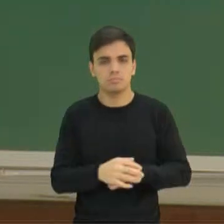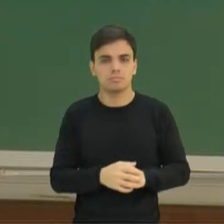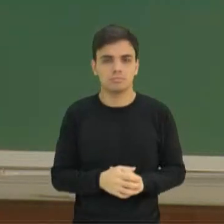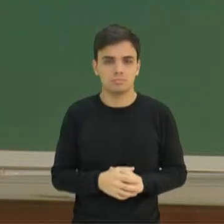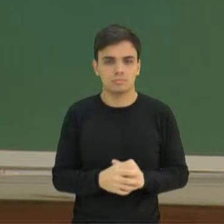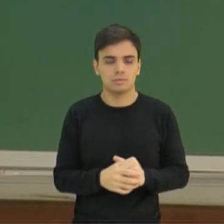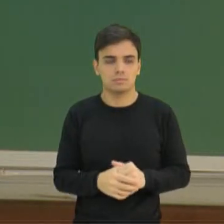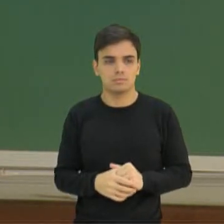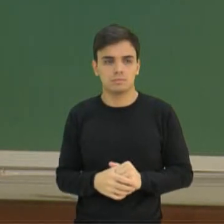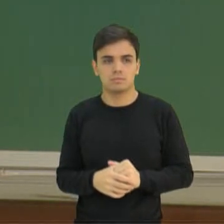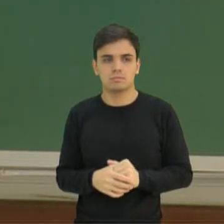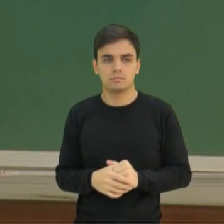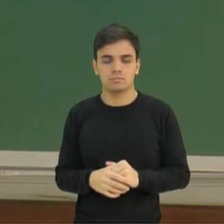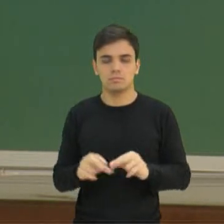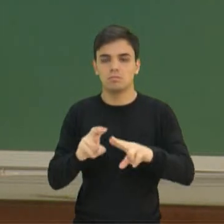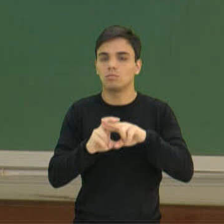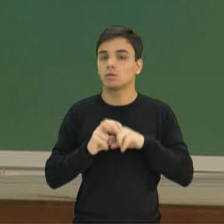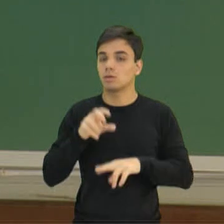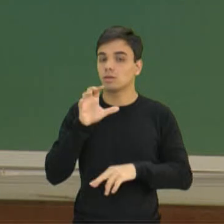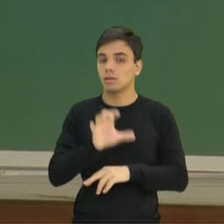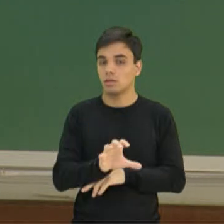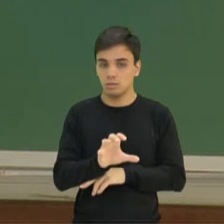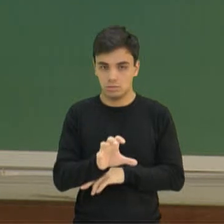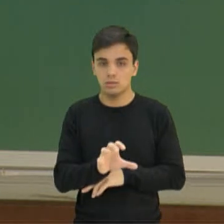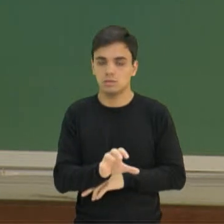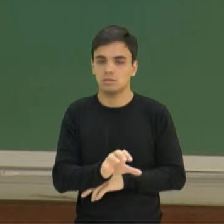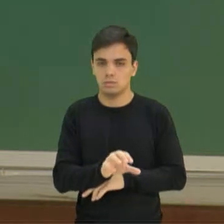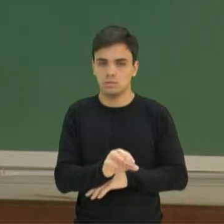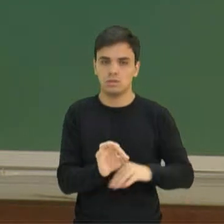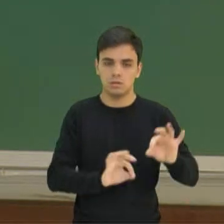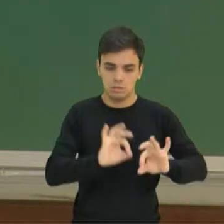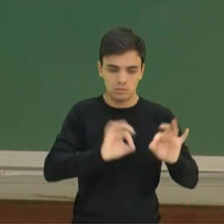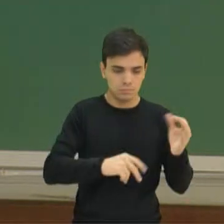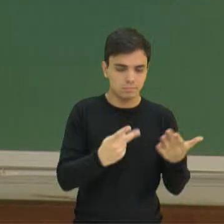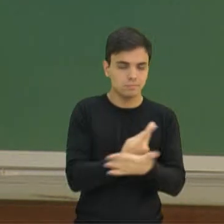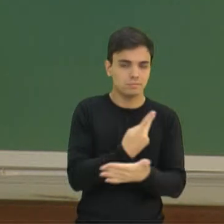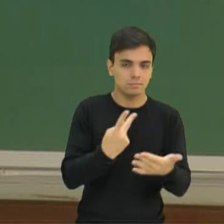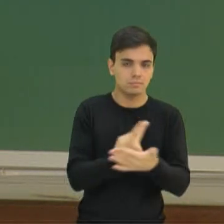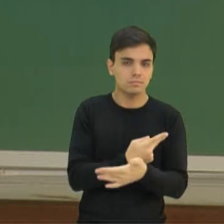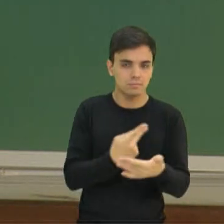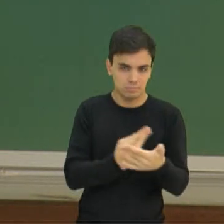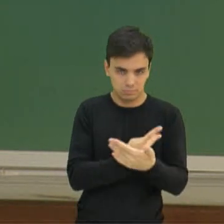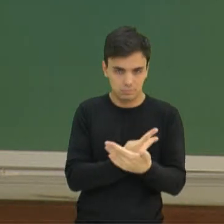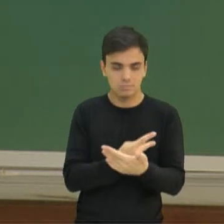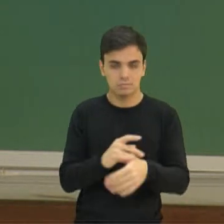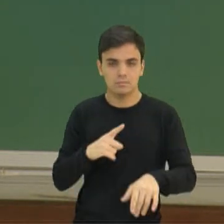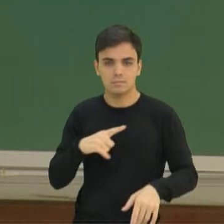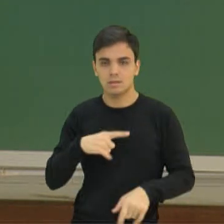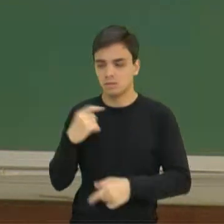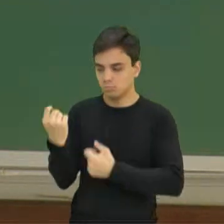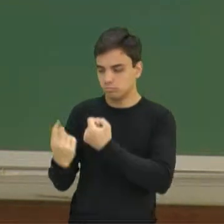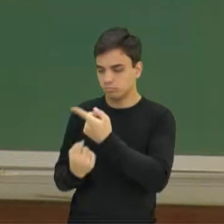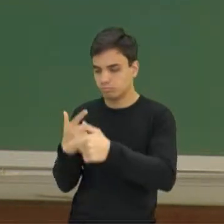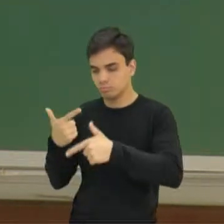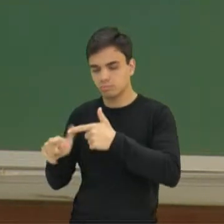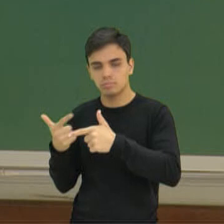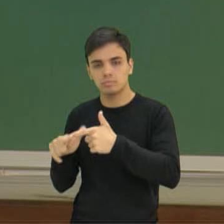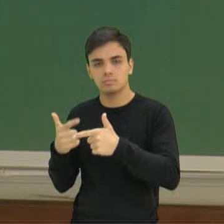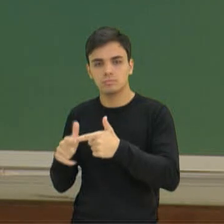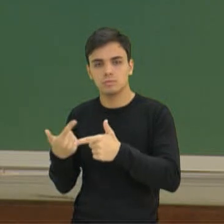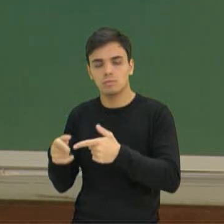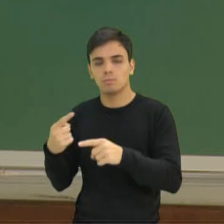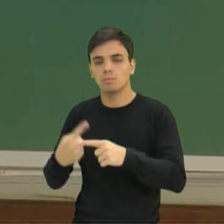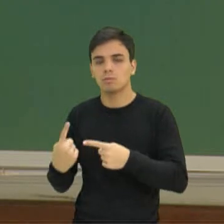né? Devido a toda essa ocupação ali desordenada, nós vamos ter alguns problemas, porque